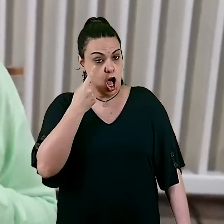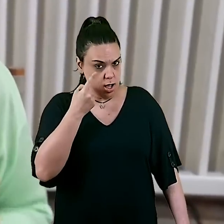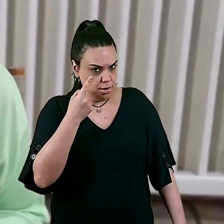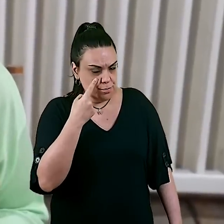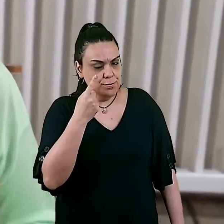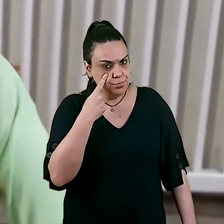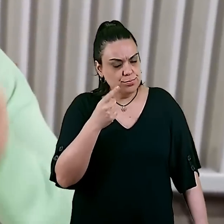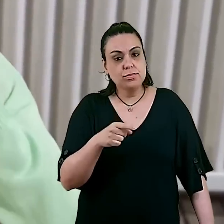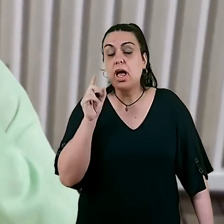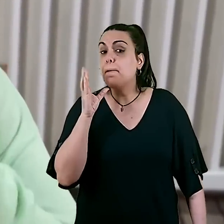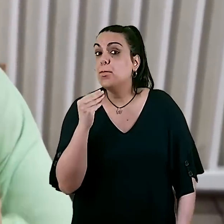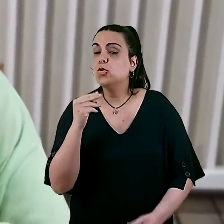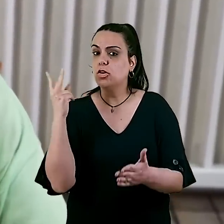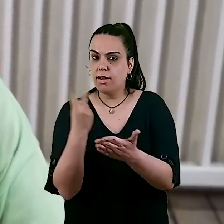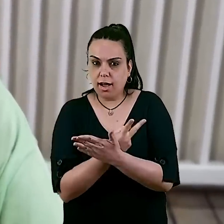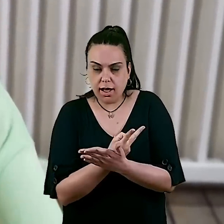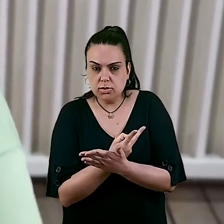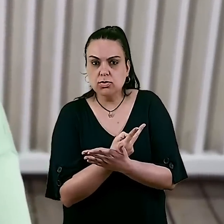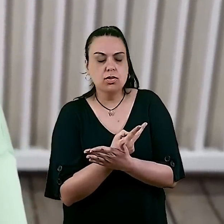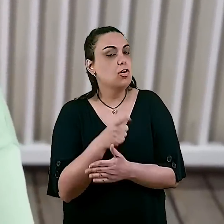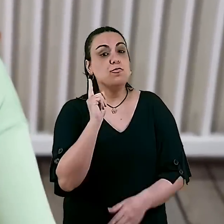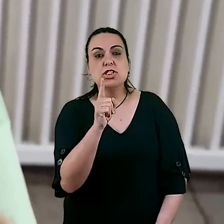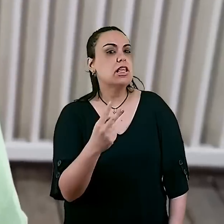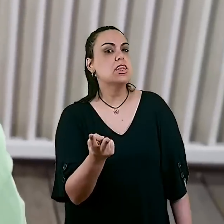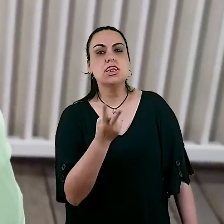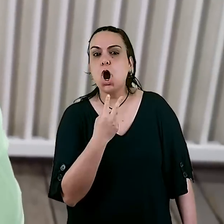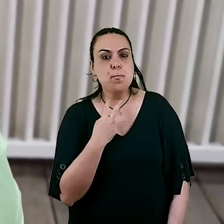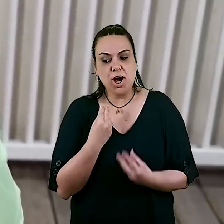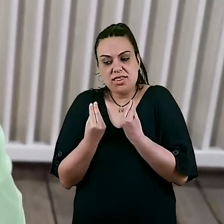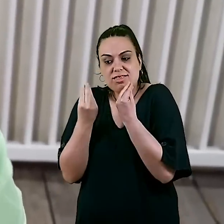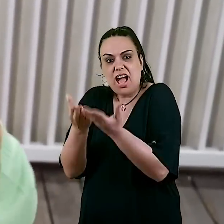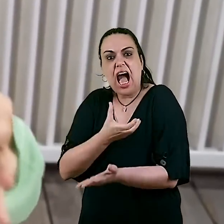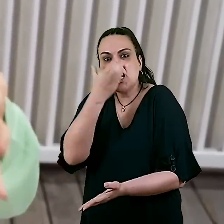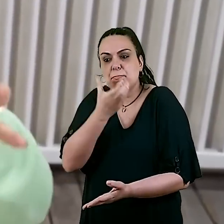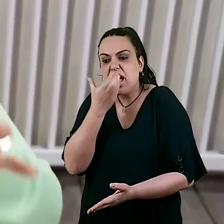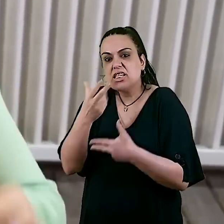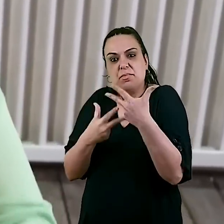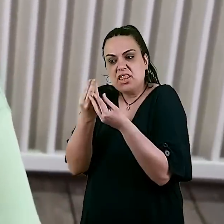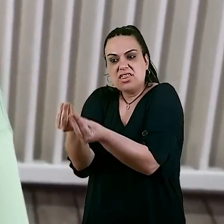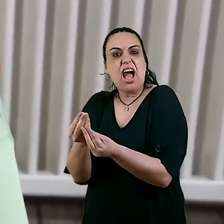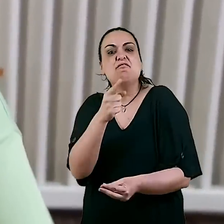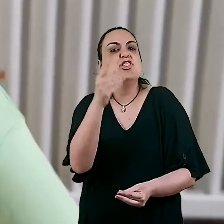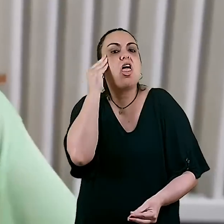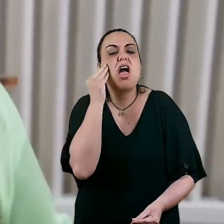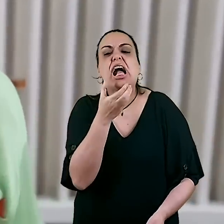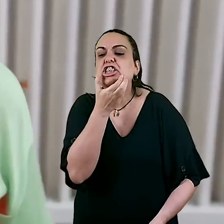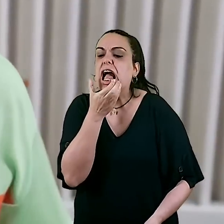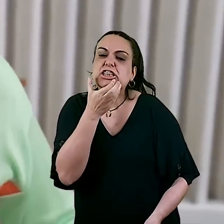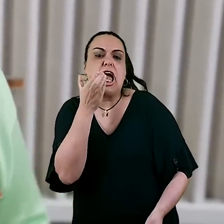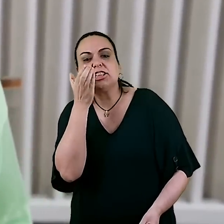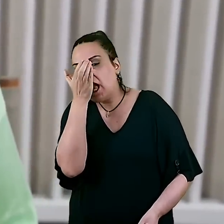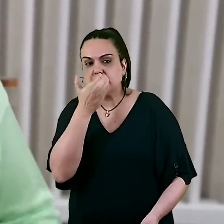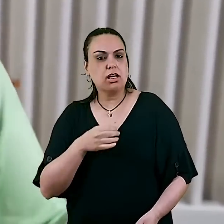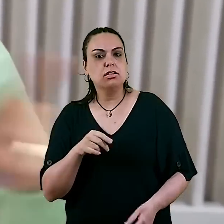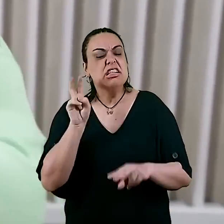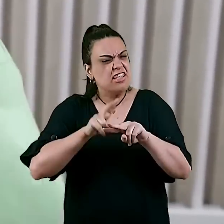Olha só, Victor, isso está muito errado, ok? Você não pode dar uma maçã pra alguém e ficar provando antes pra ver se